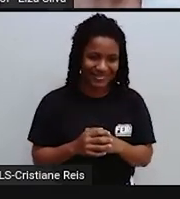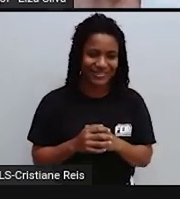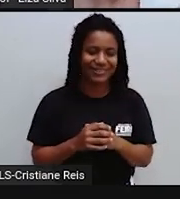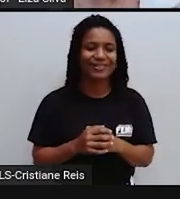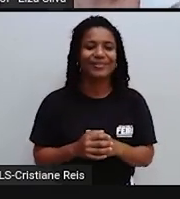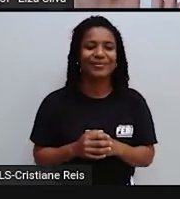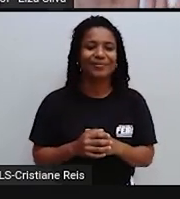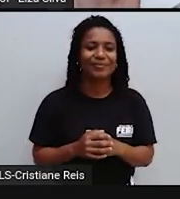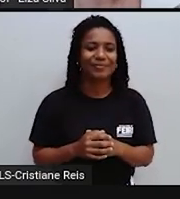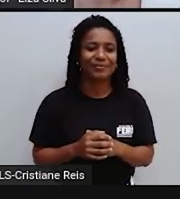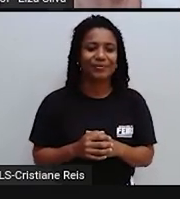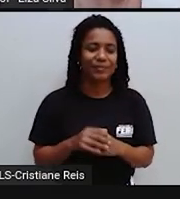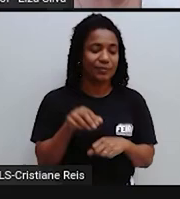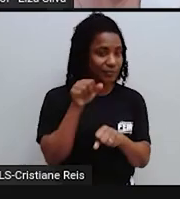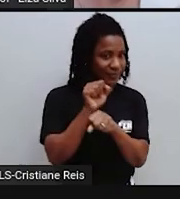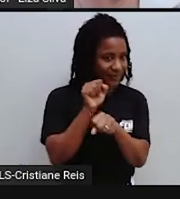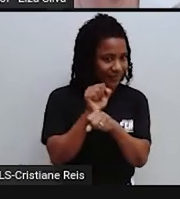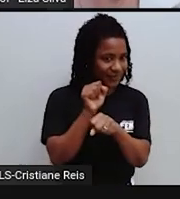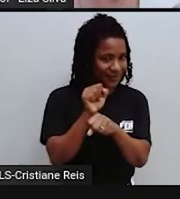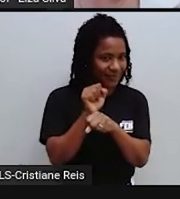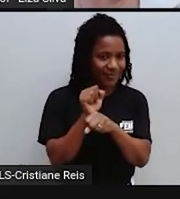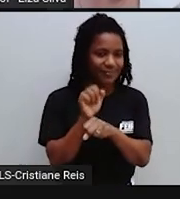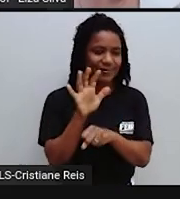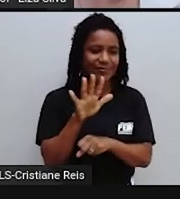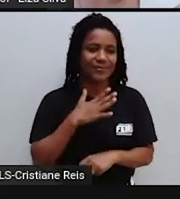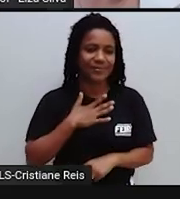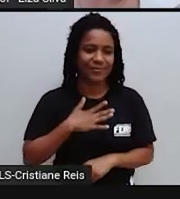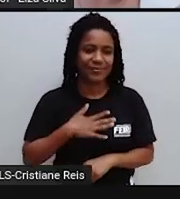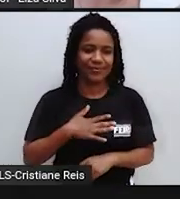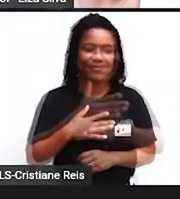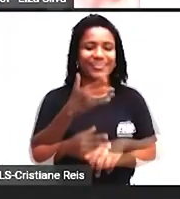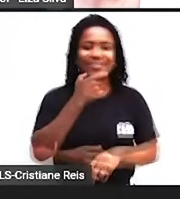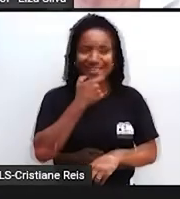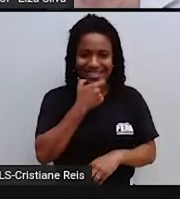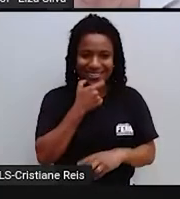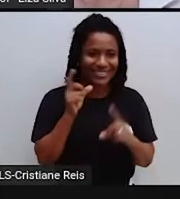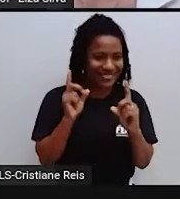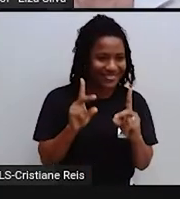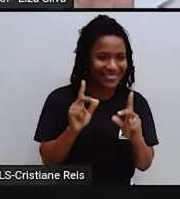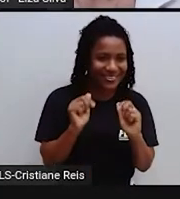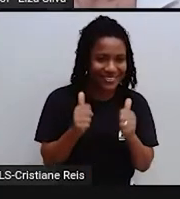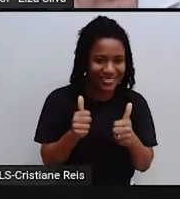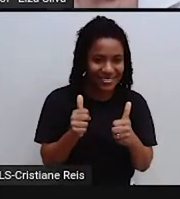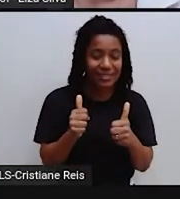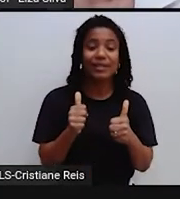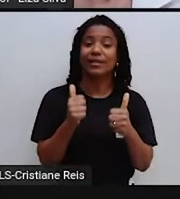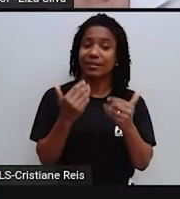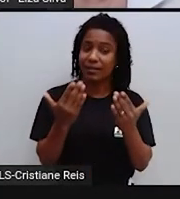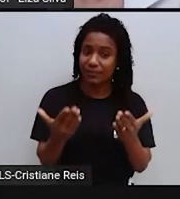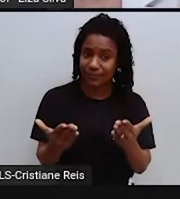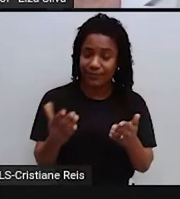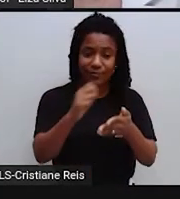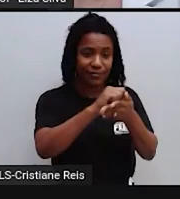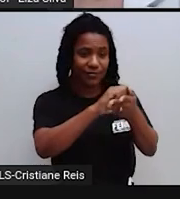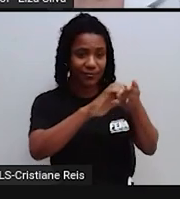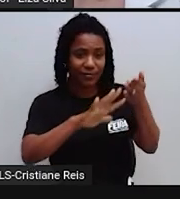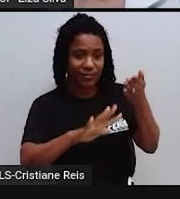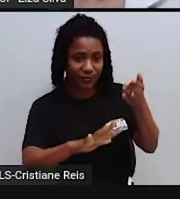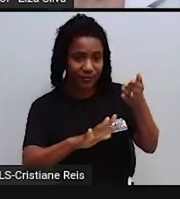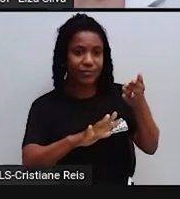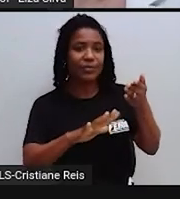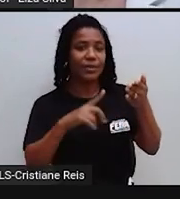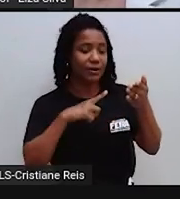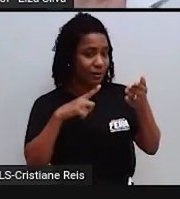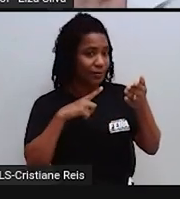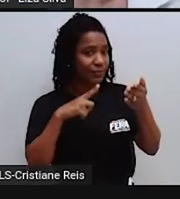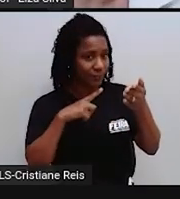ok? Just a moment, please, students. Só um minutinho, por favor. Então, essa atividade, ela consiste exatamente de quê?